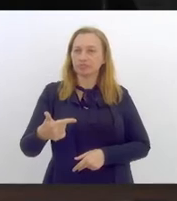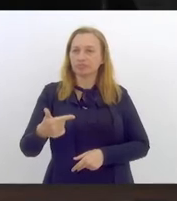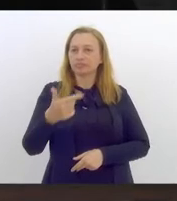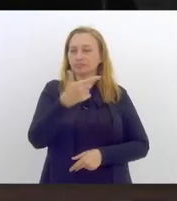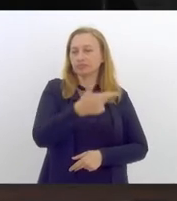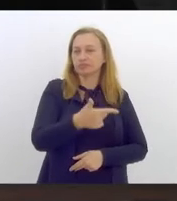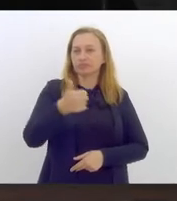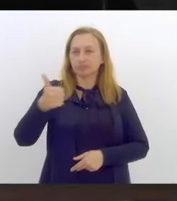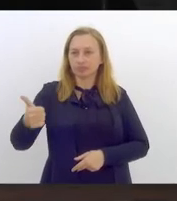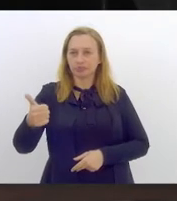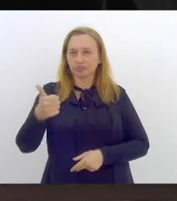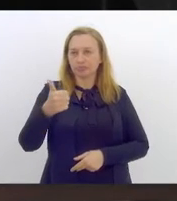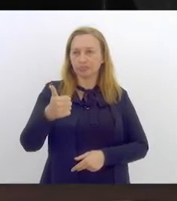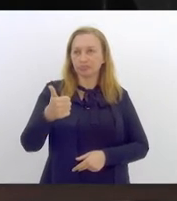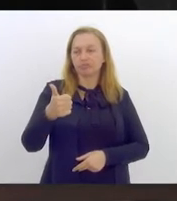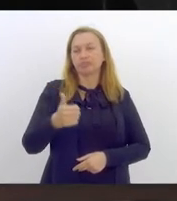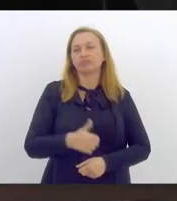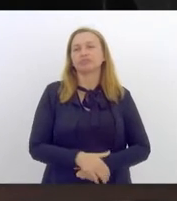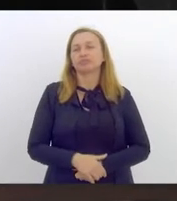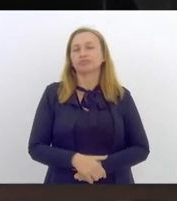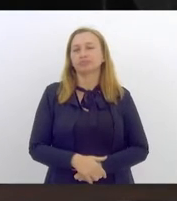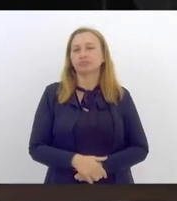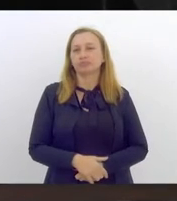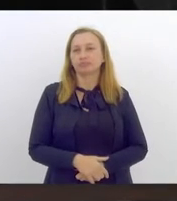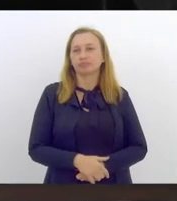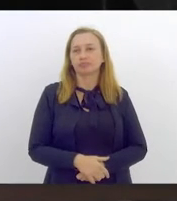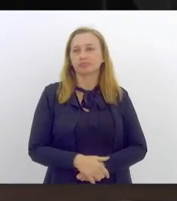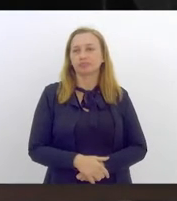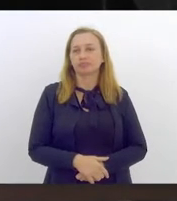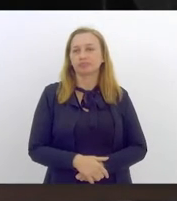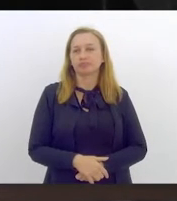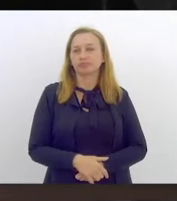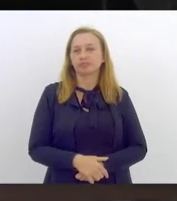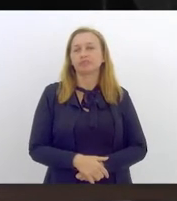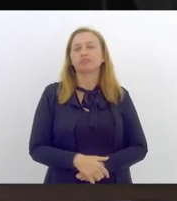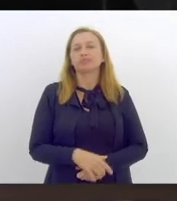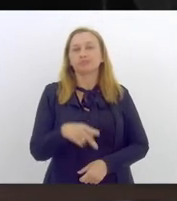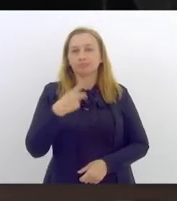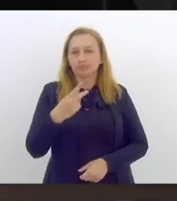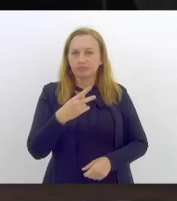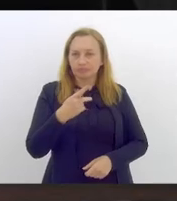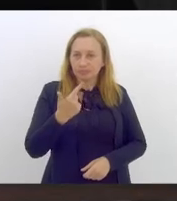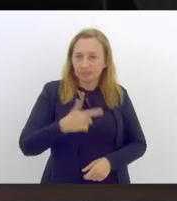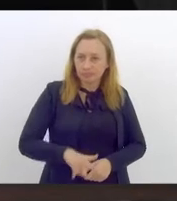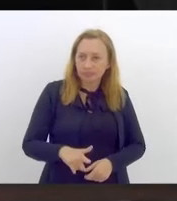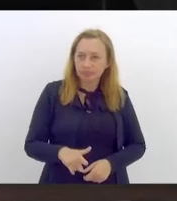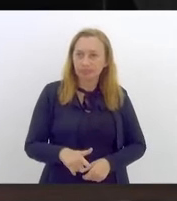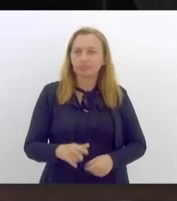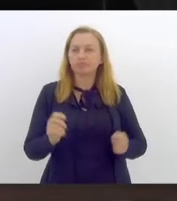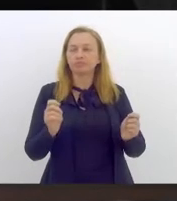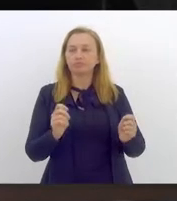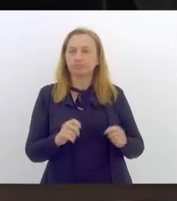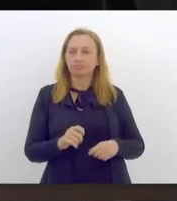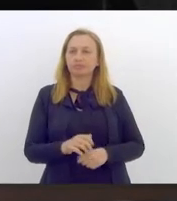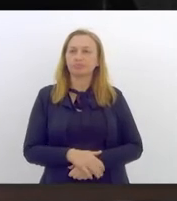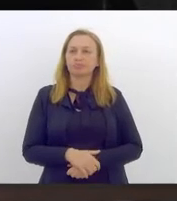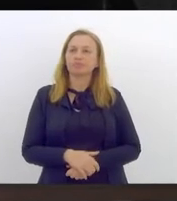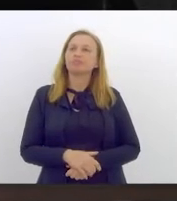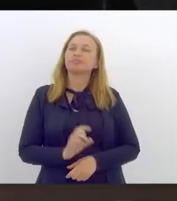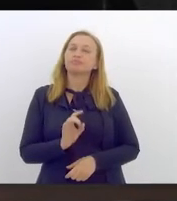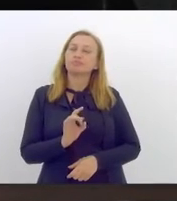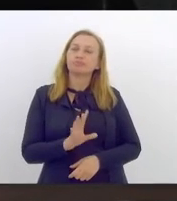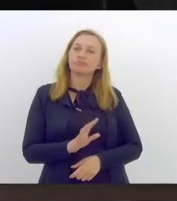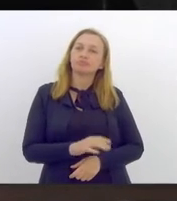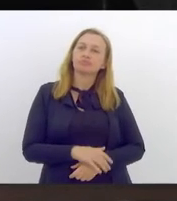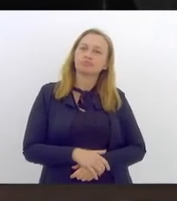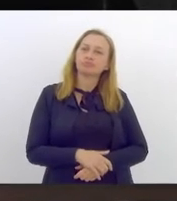2021 e 2022. E aí, destacando mais uma vez que essa compensação só se